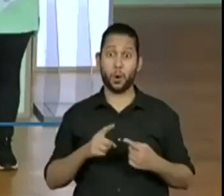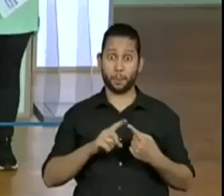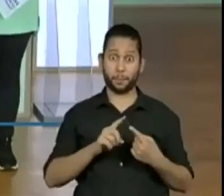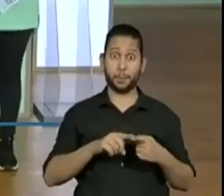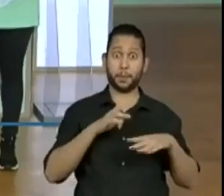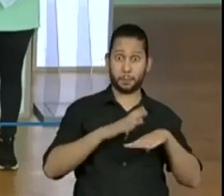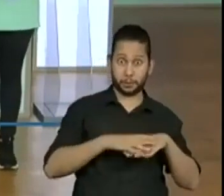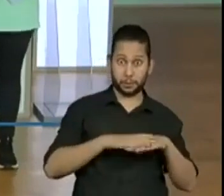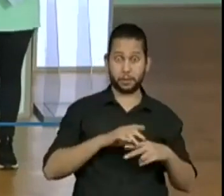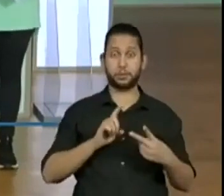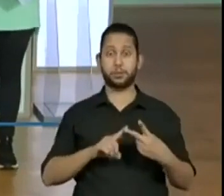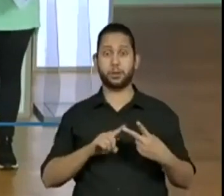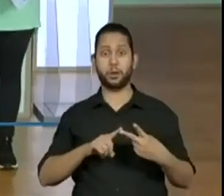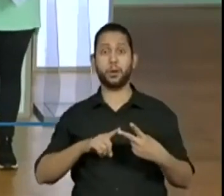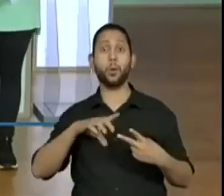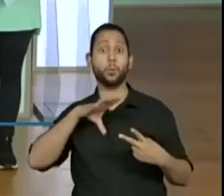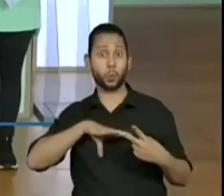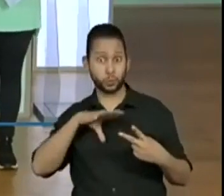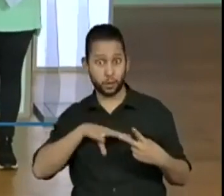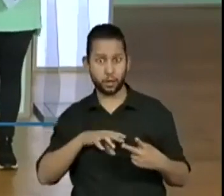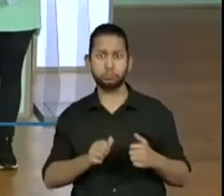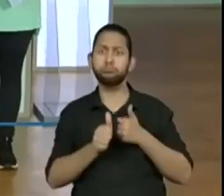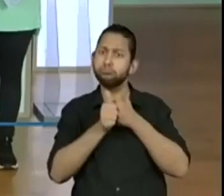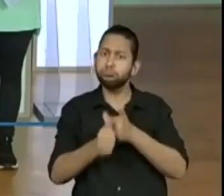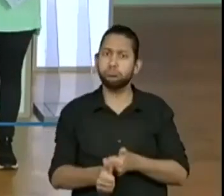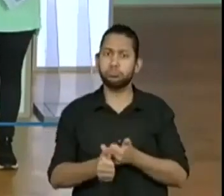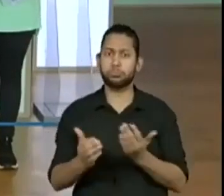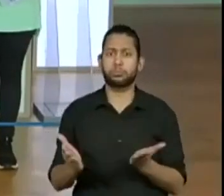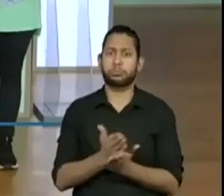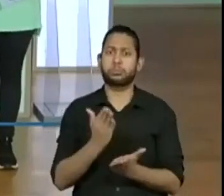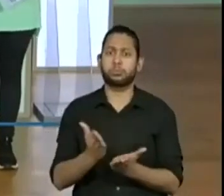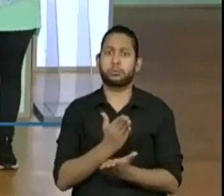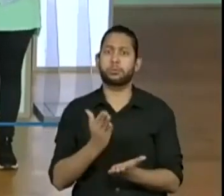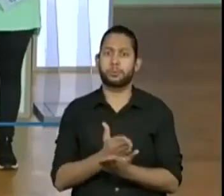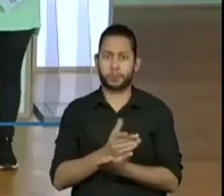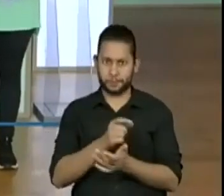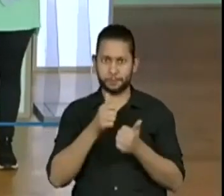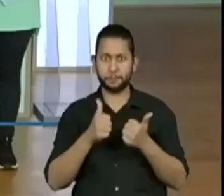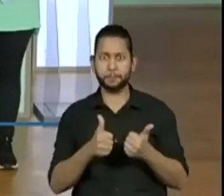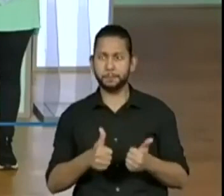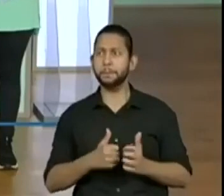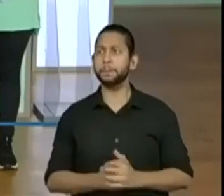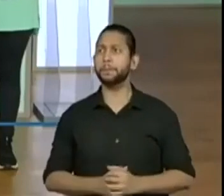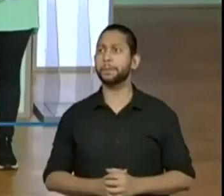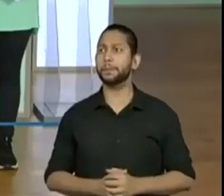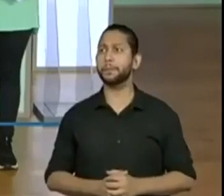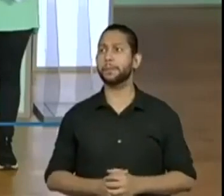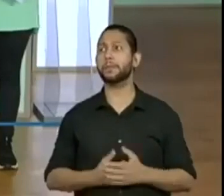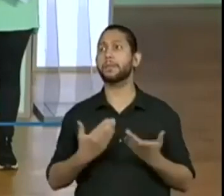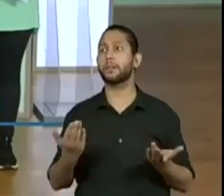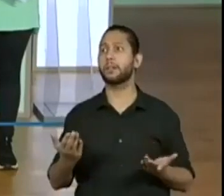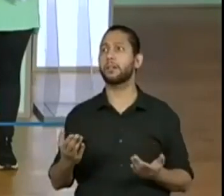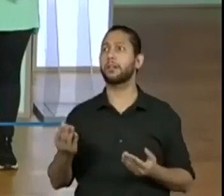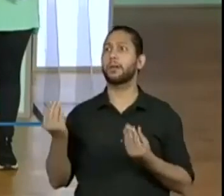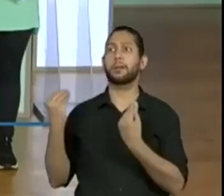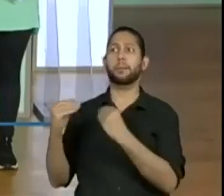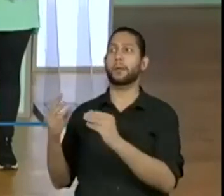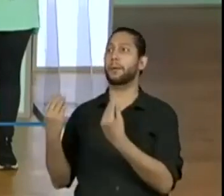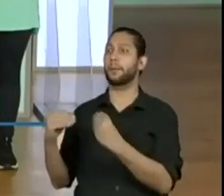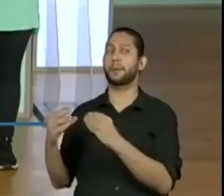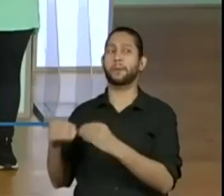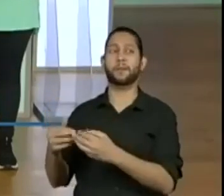matemática e língua portuguesa estão seguindo a sequência do Aprender Sempre, tá? Isso mesmo. E ó, eles continuam